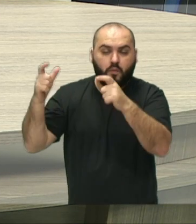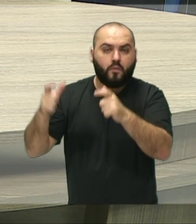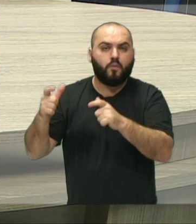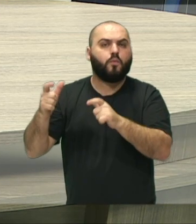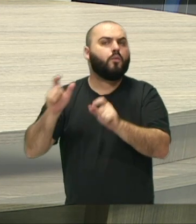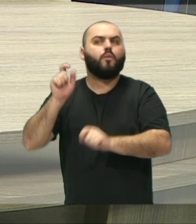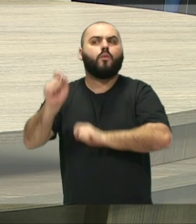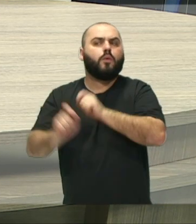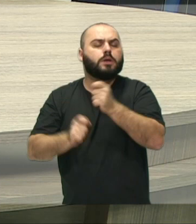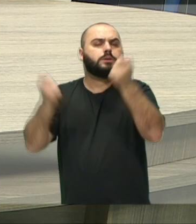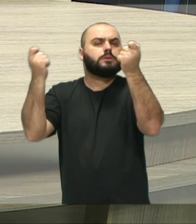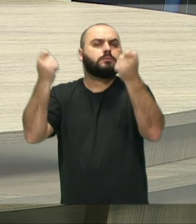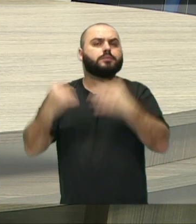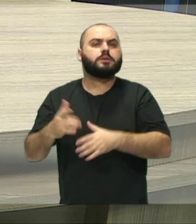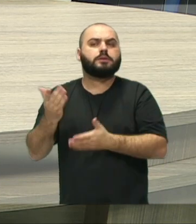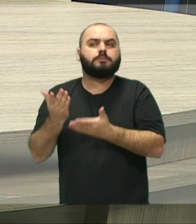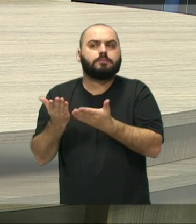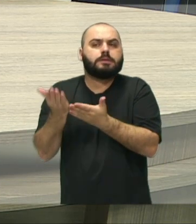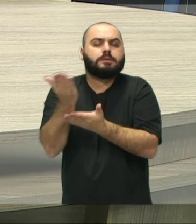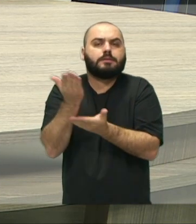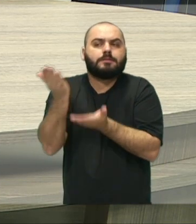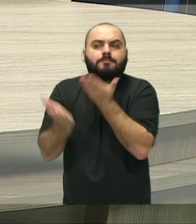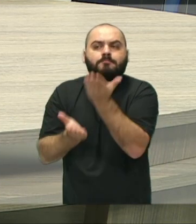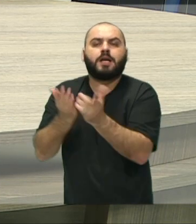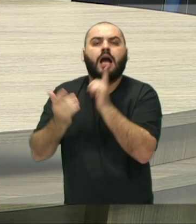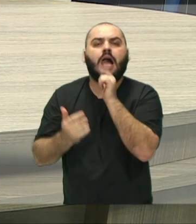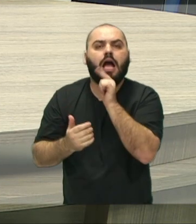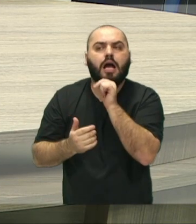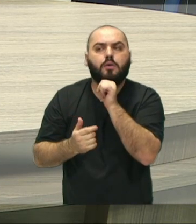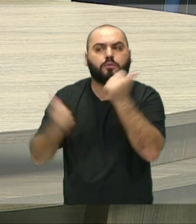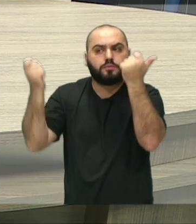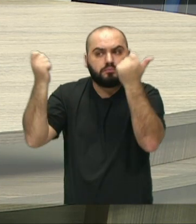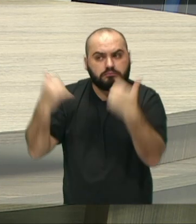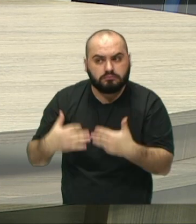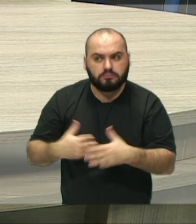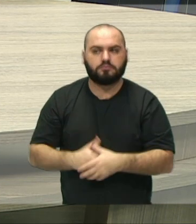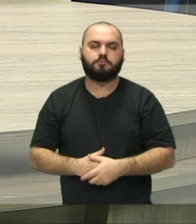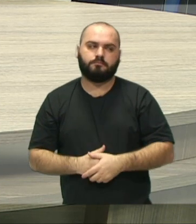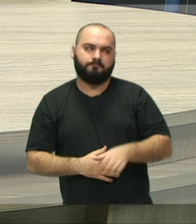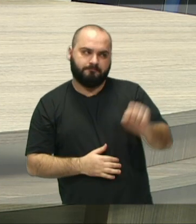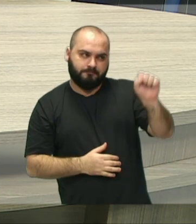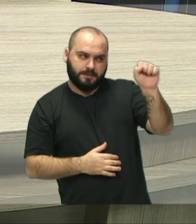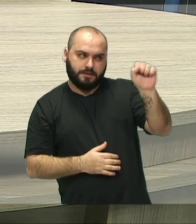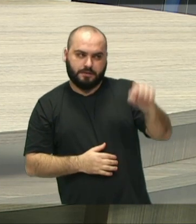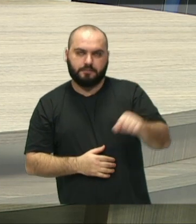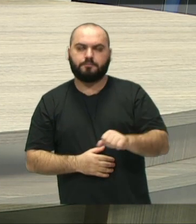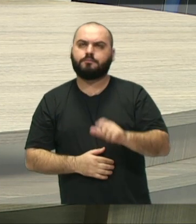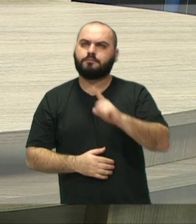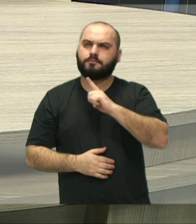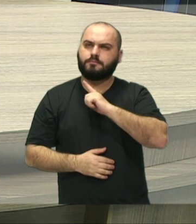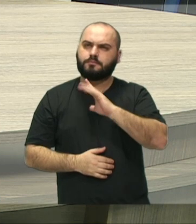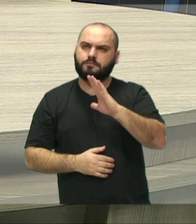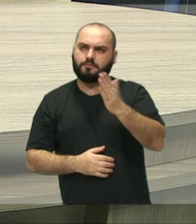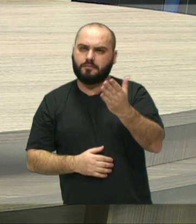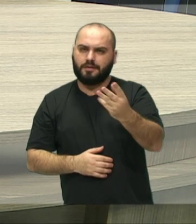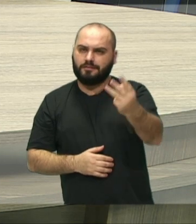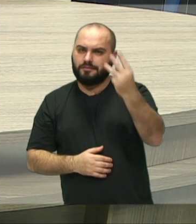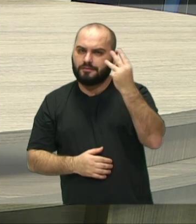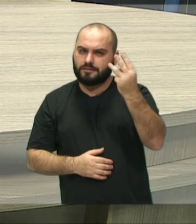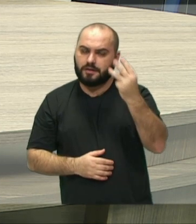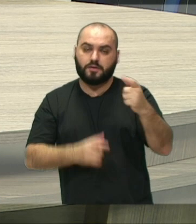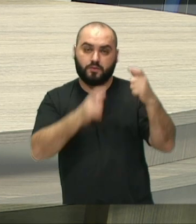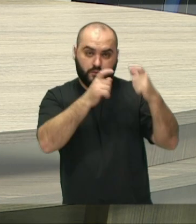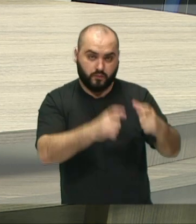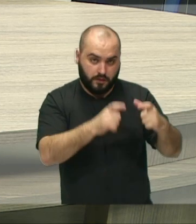para o tratamento de água para distribuição? Sim, Elisa, atualmente a gente tem 3 estações de tratamento de água no município.